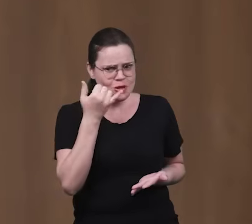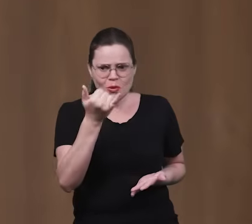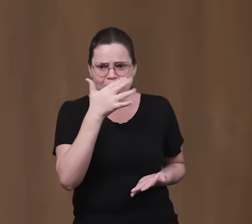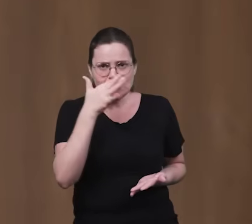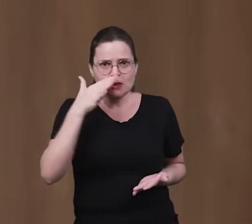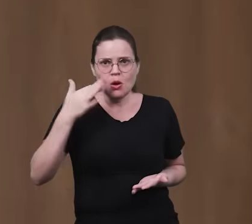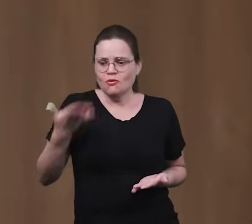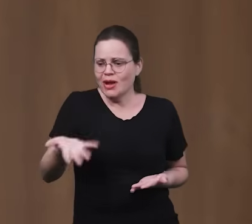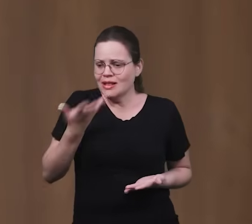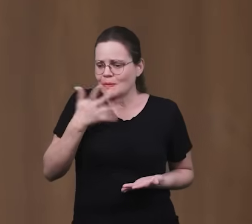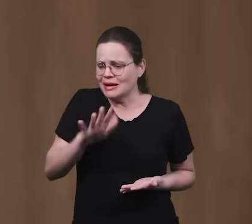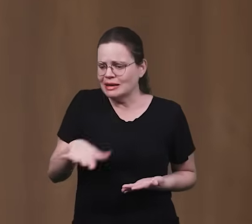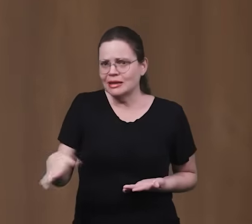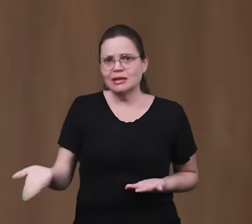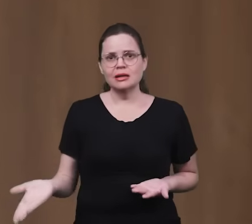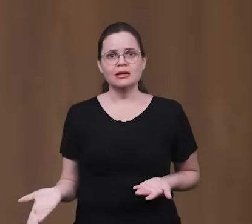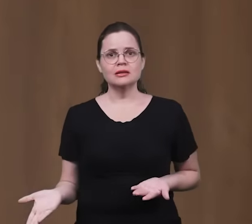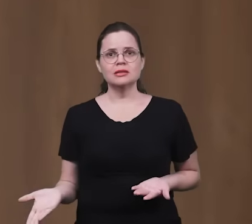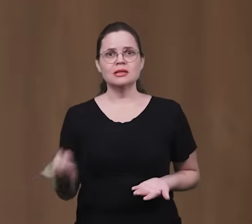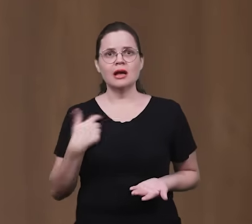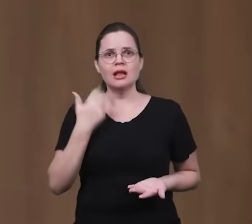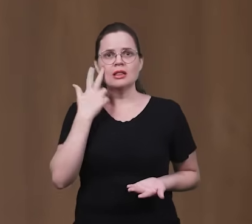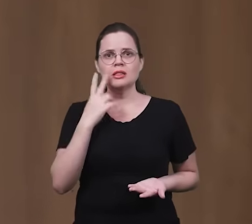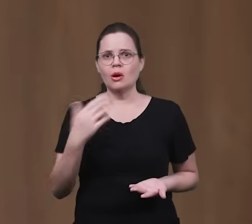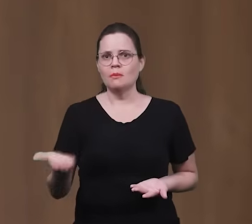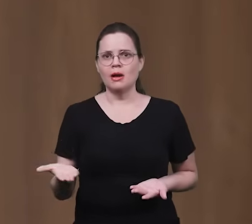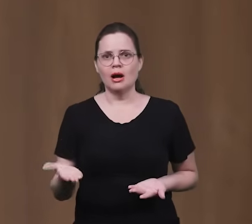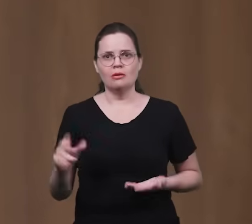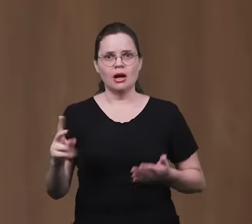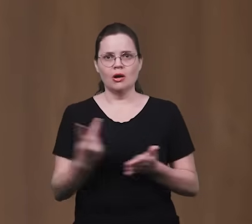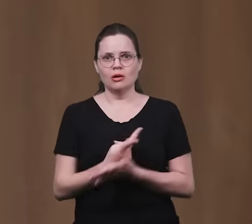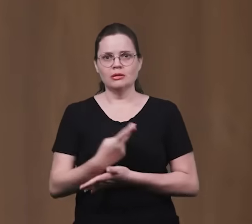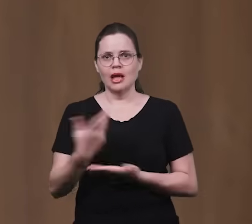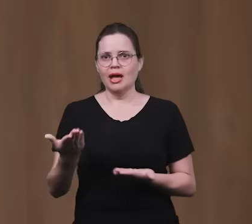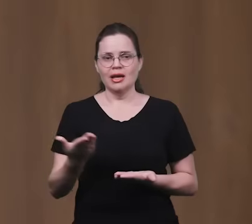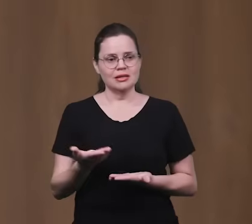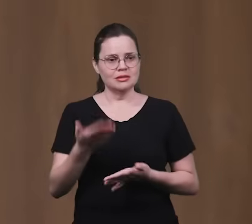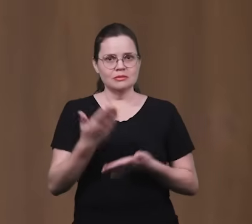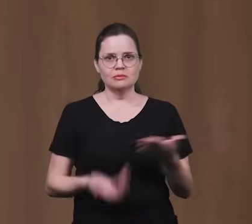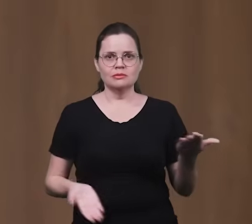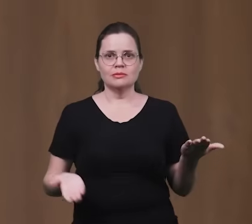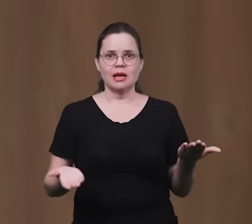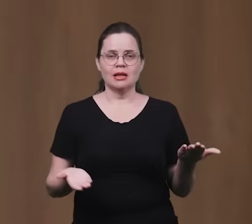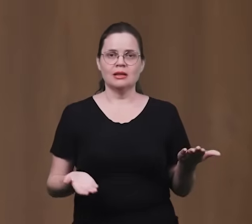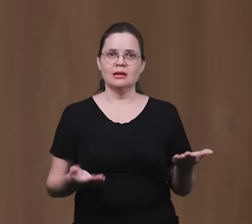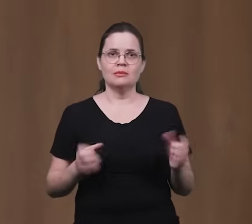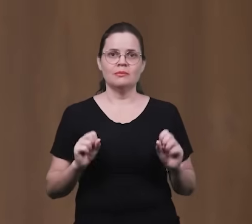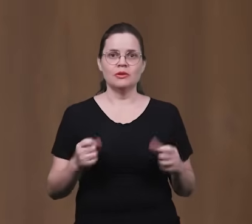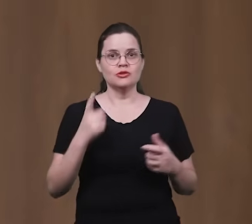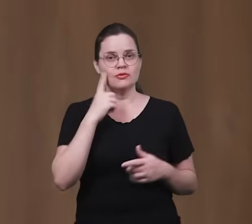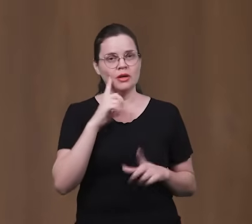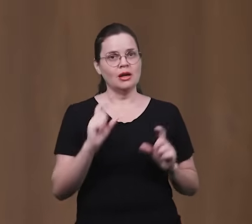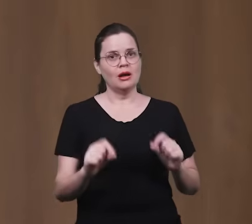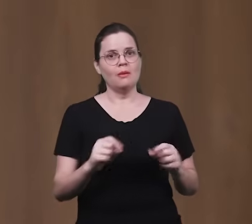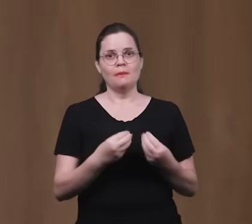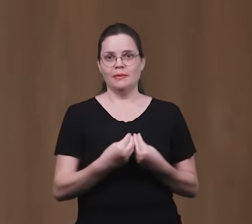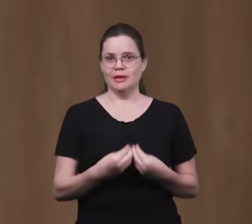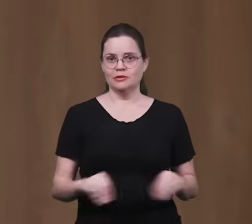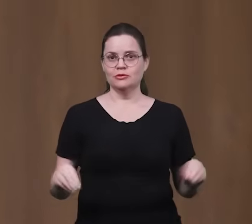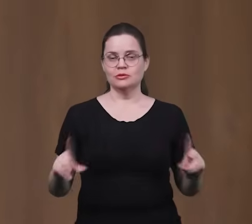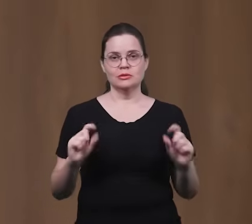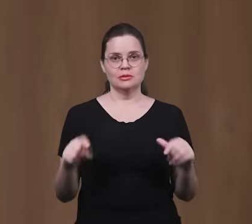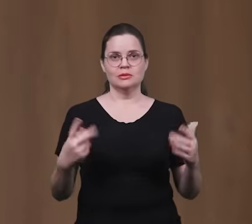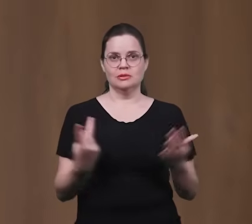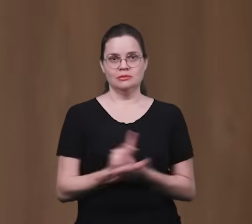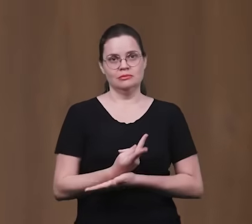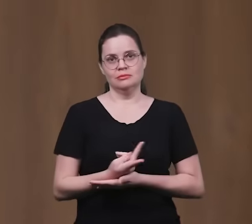dívida? E ele é tão pequeno. É normal que uma criança derrube um objeto, mas olha o prejuízo que foi gerado. E, na verdade,